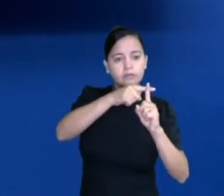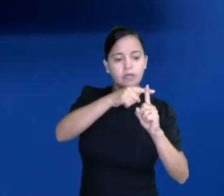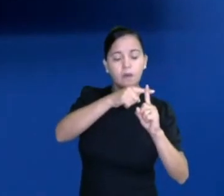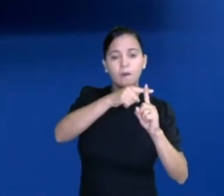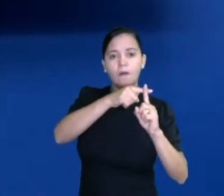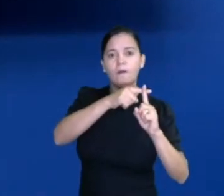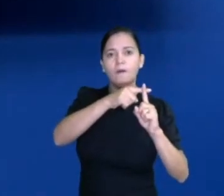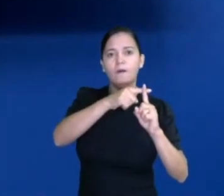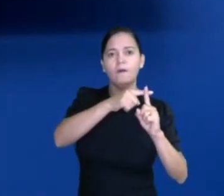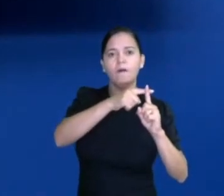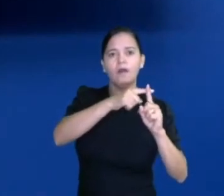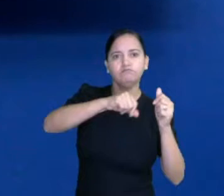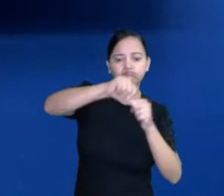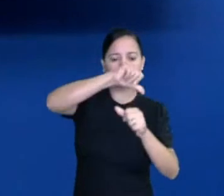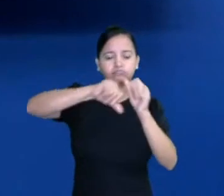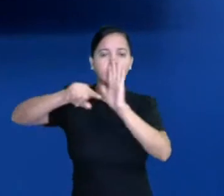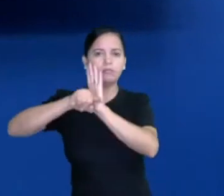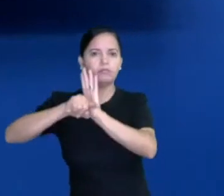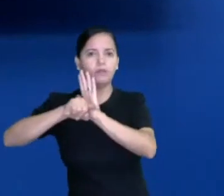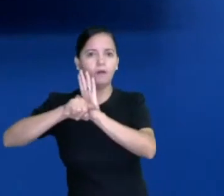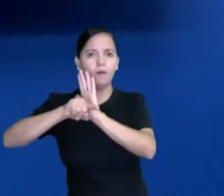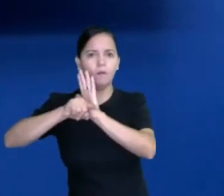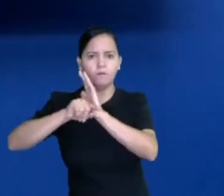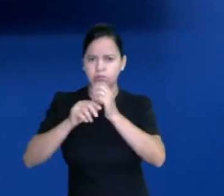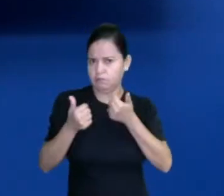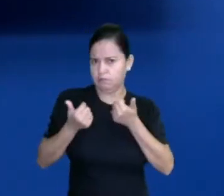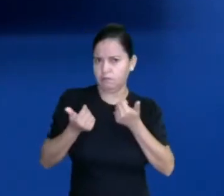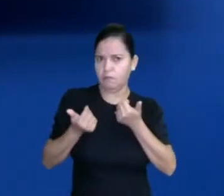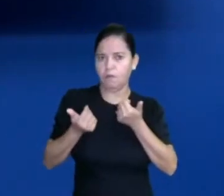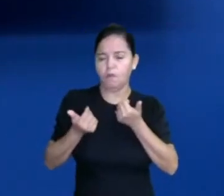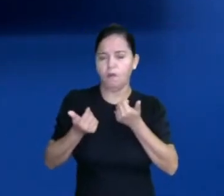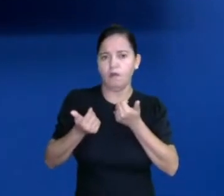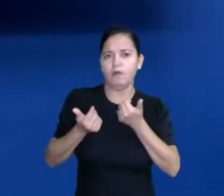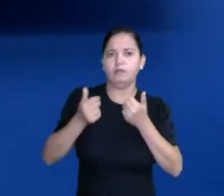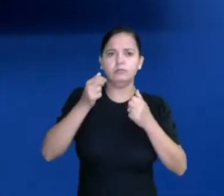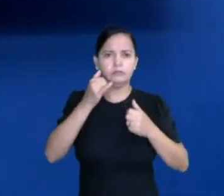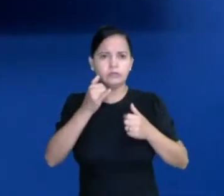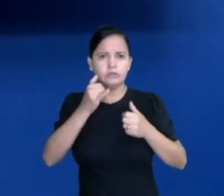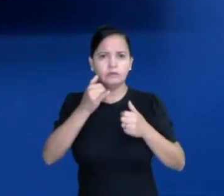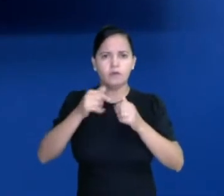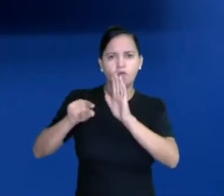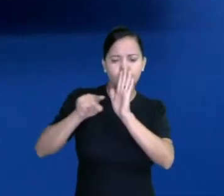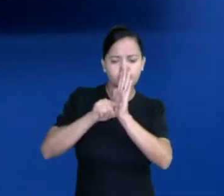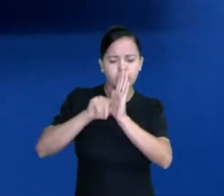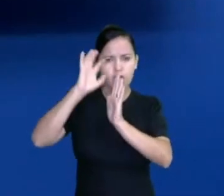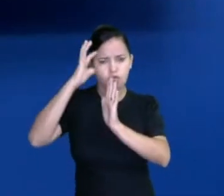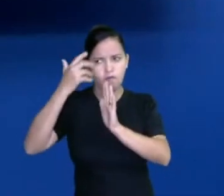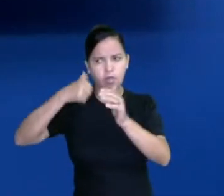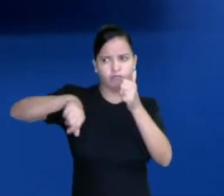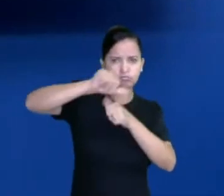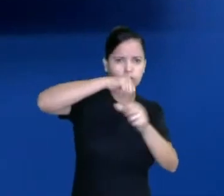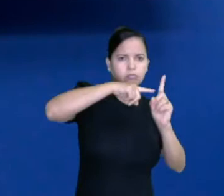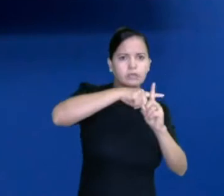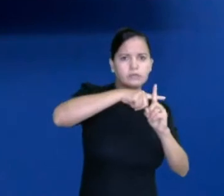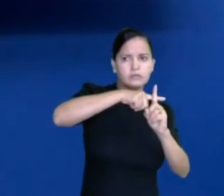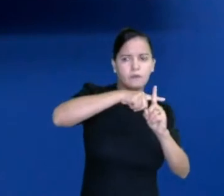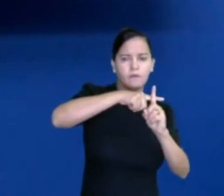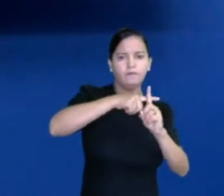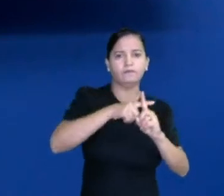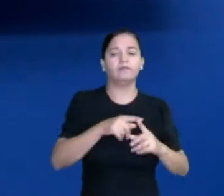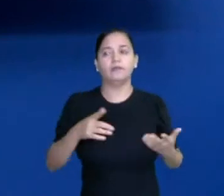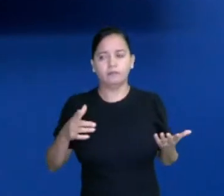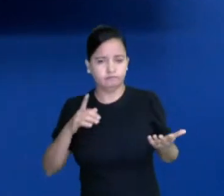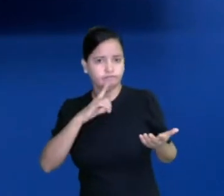da adição é a subtração. E se eu estiver resolvendo a subtração, o inverso dela é a adição, tá? Então, elas